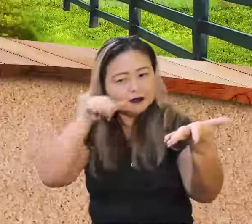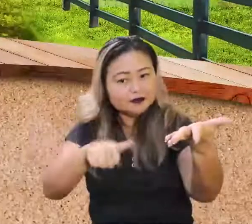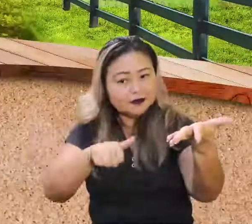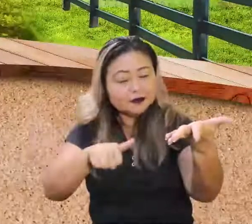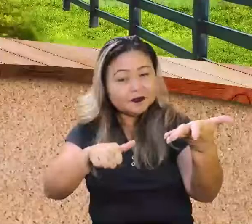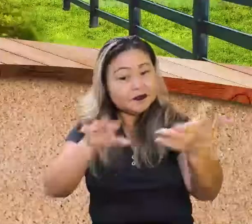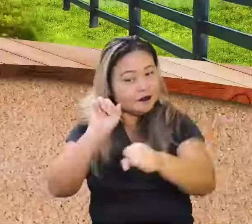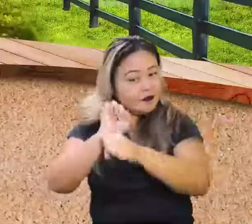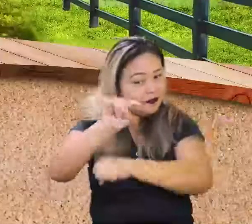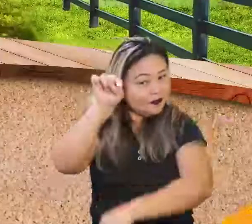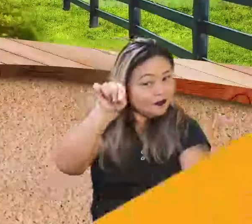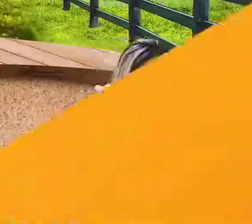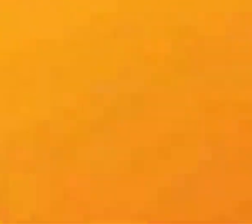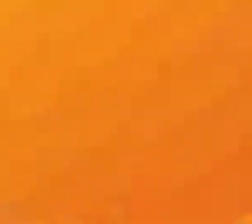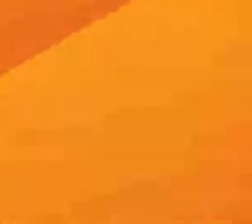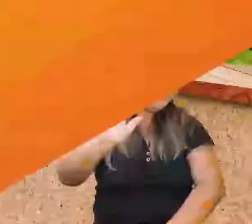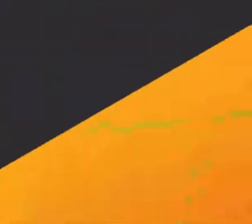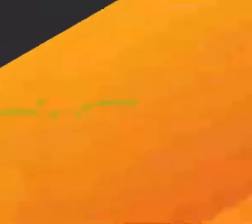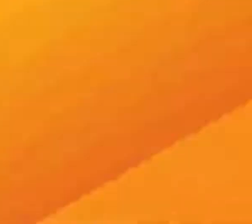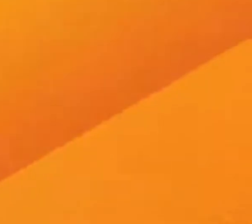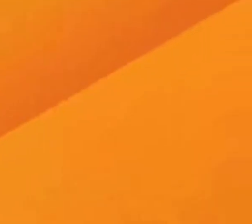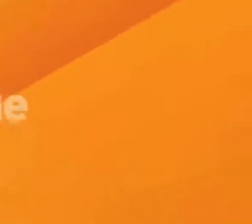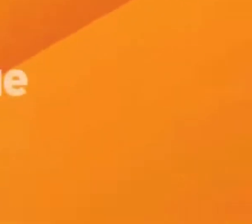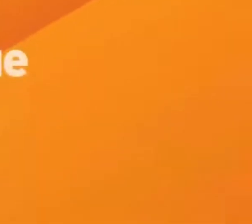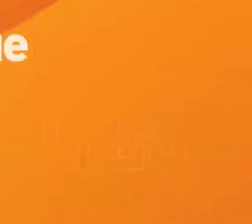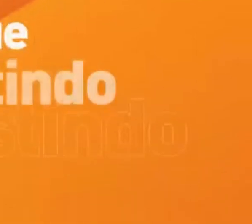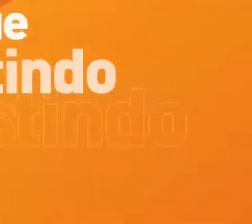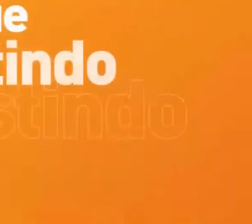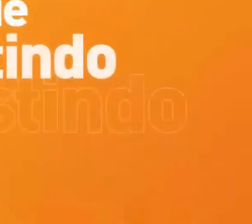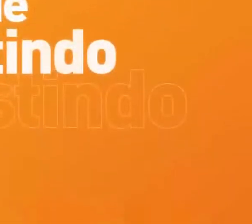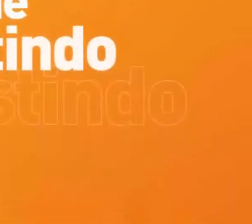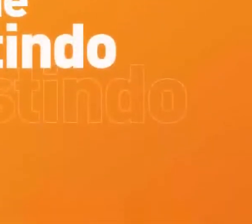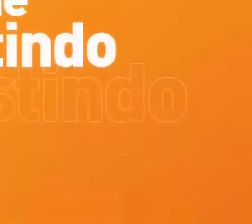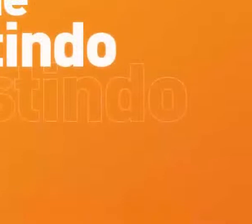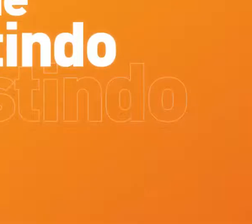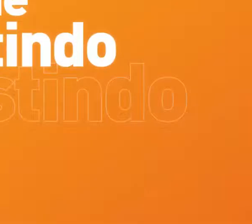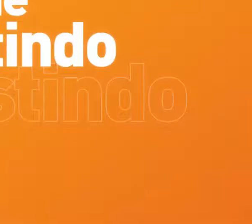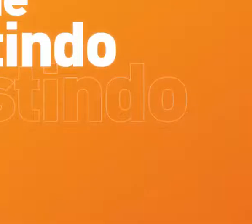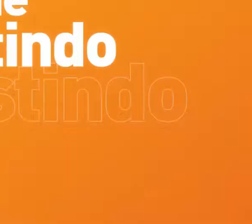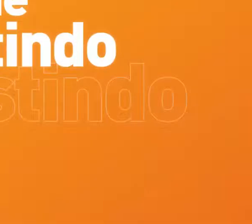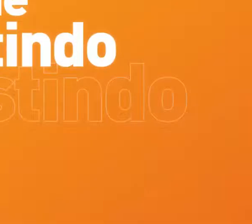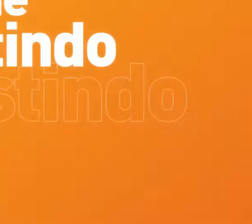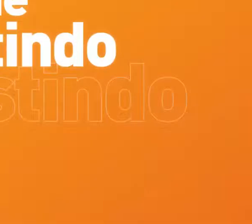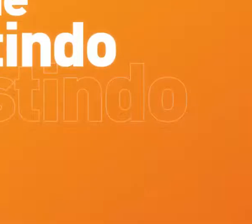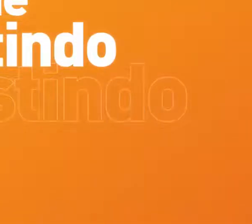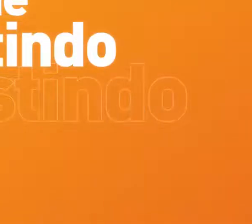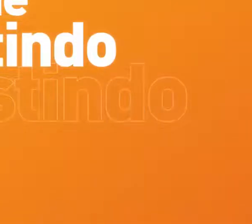atividades. Aguardo vocês. Tchau, gente!